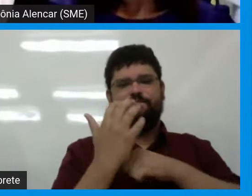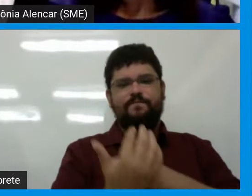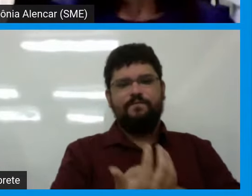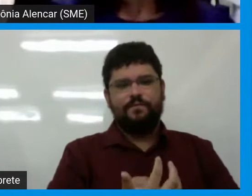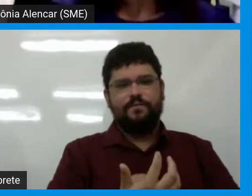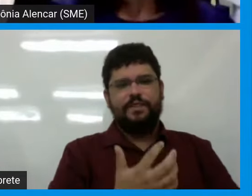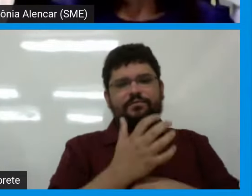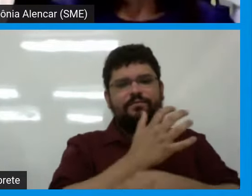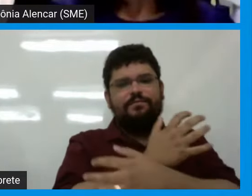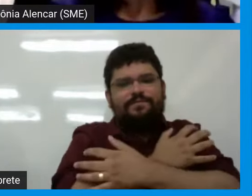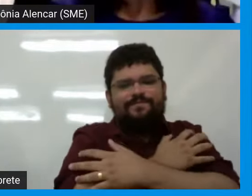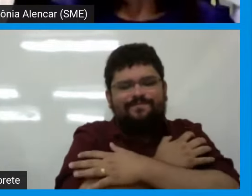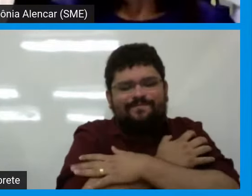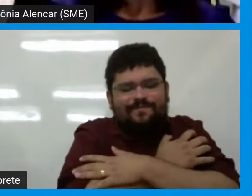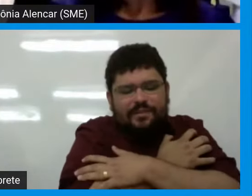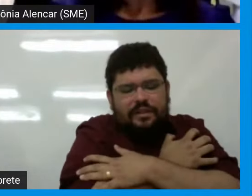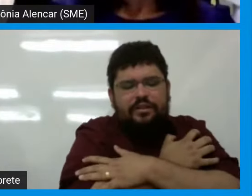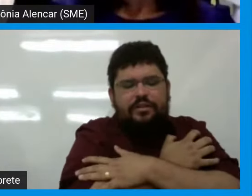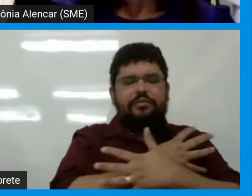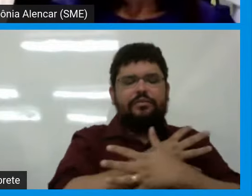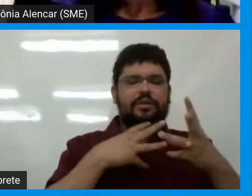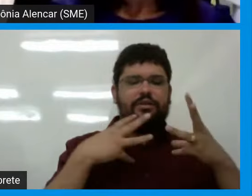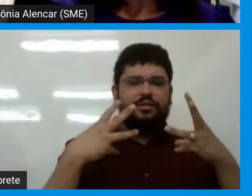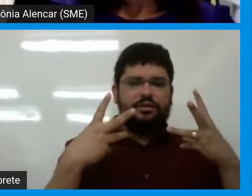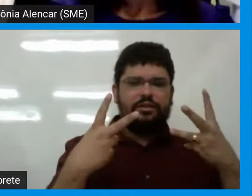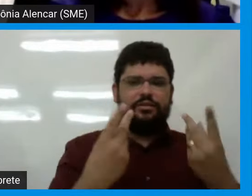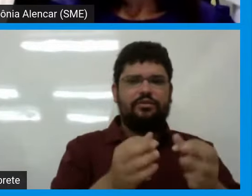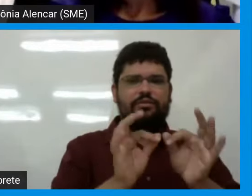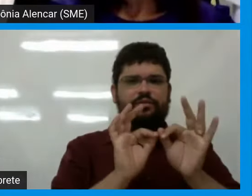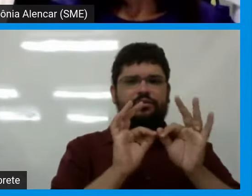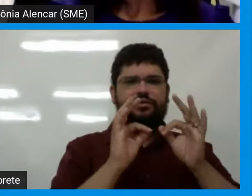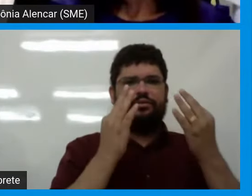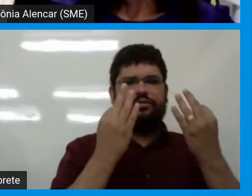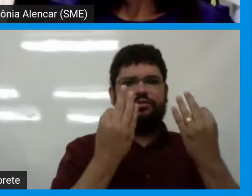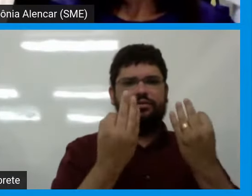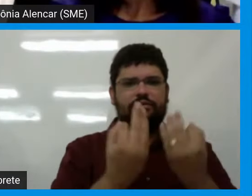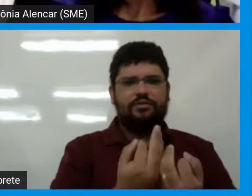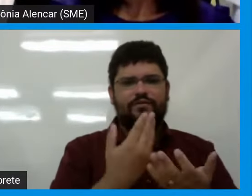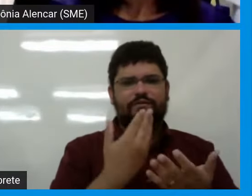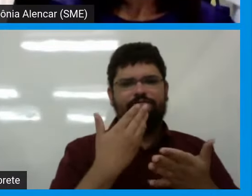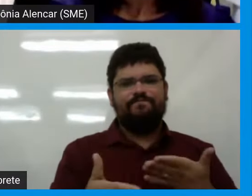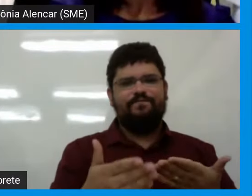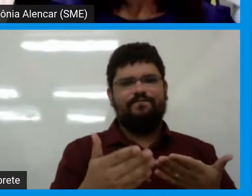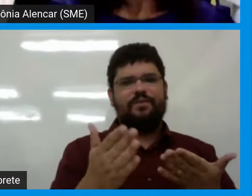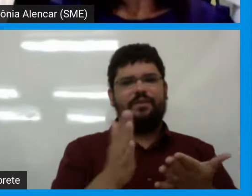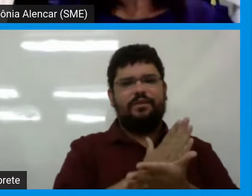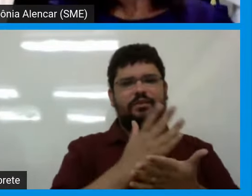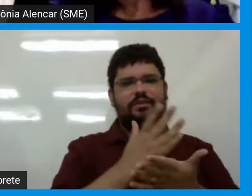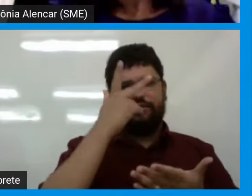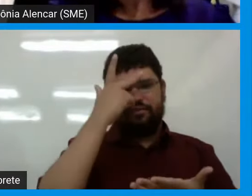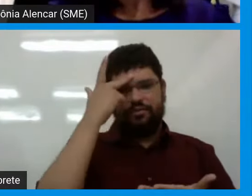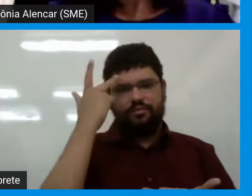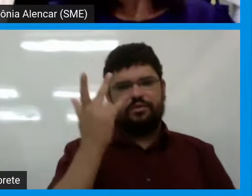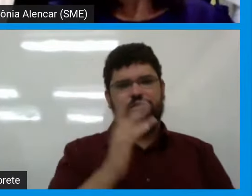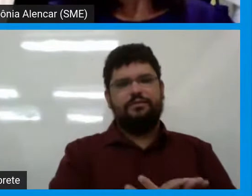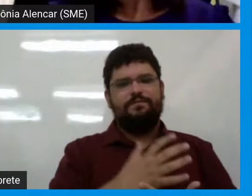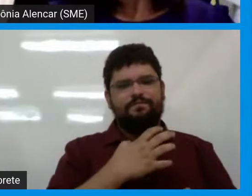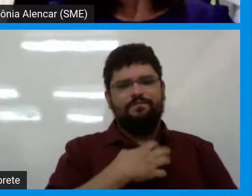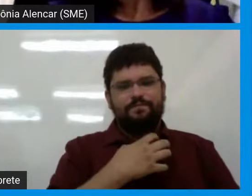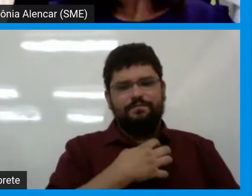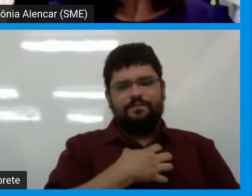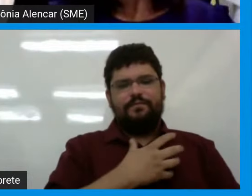meu abraço a todas as famílias que sofreram perdas nesse momento tão difícil. Fica aqui a minha